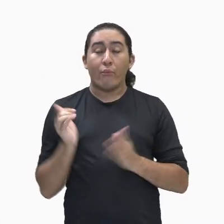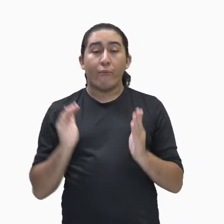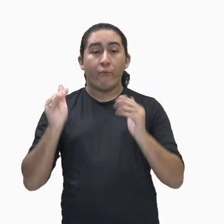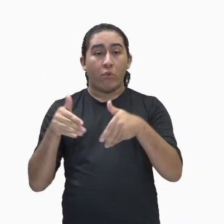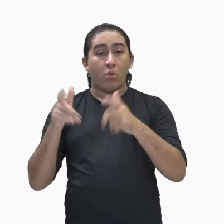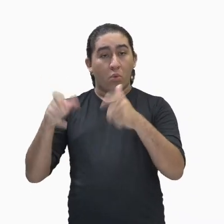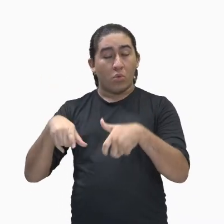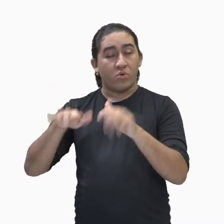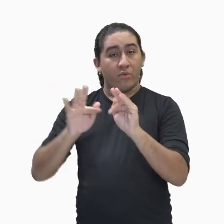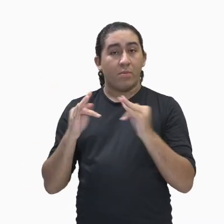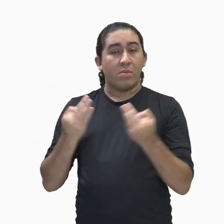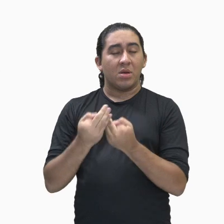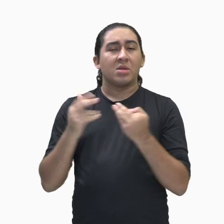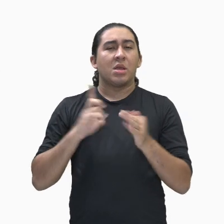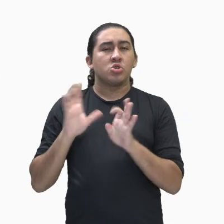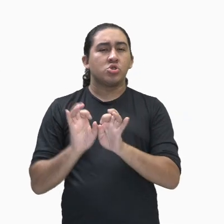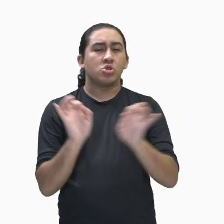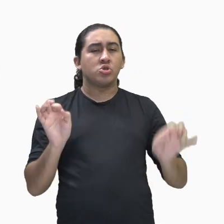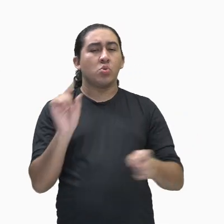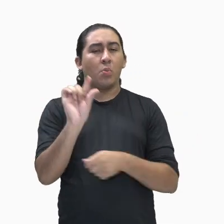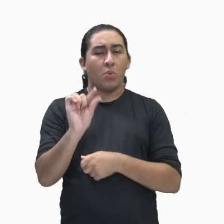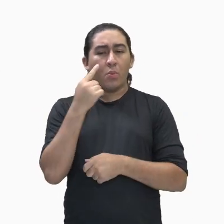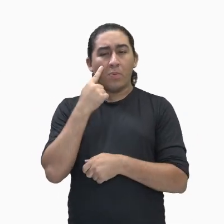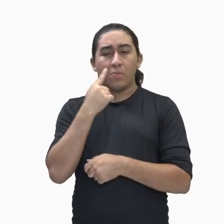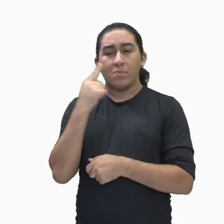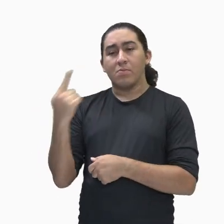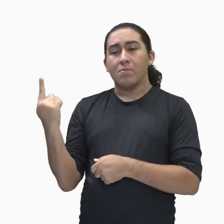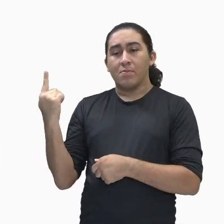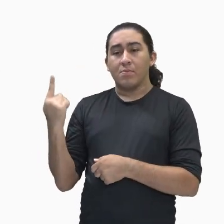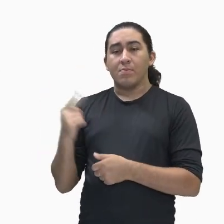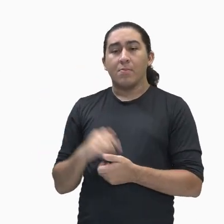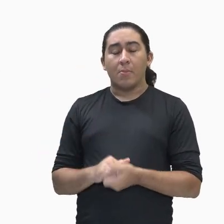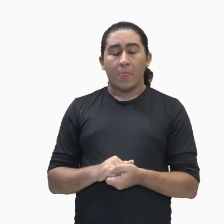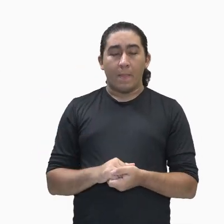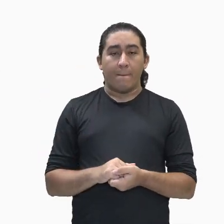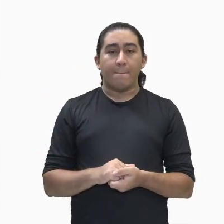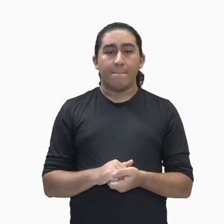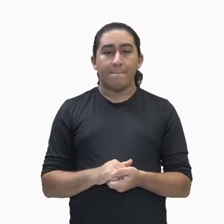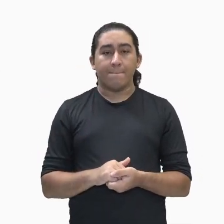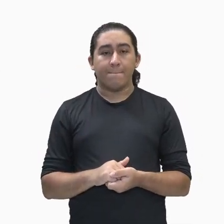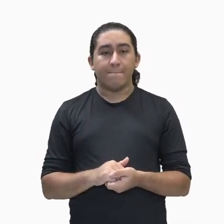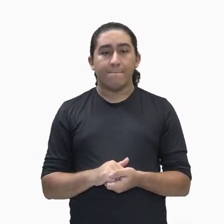noiva, right? Vamos ver um pouquinho mais do vocabulário, continuando.